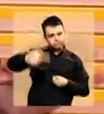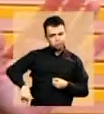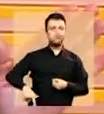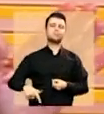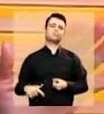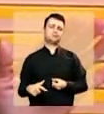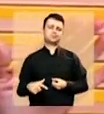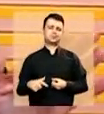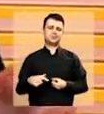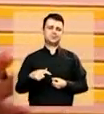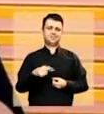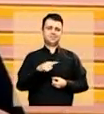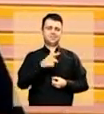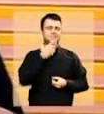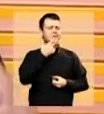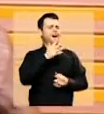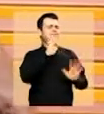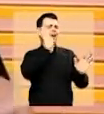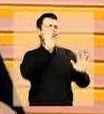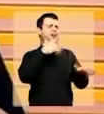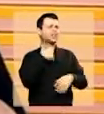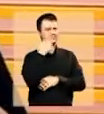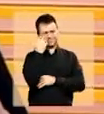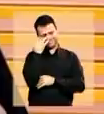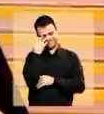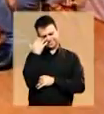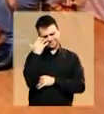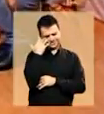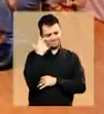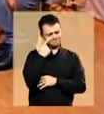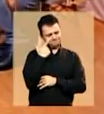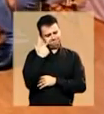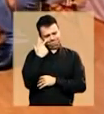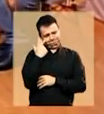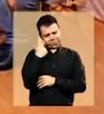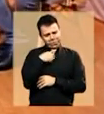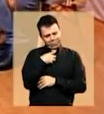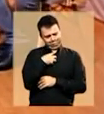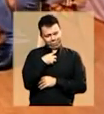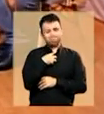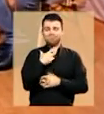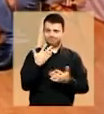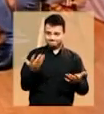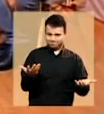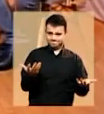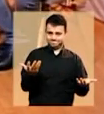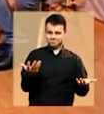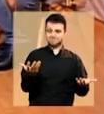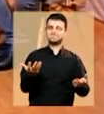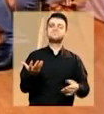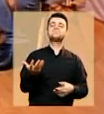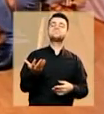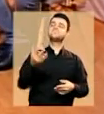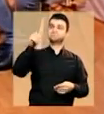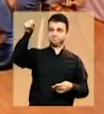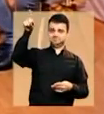no goodbye, já estão com os olhos chorando, né? Por exemplo, um intercambiário que chega aqui no Brasil,